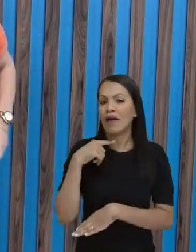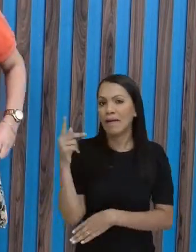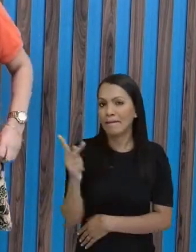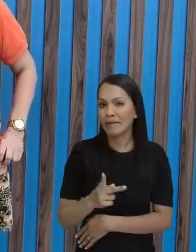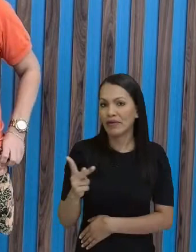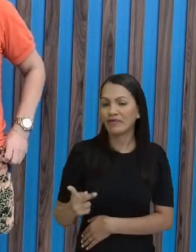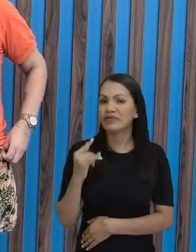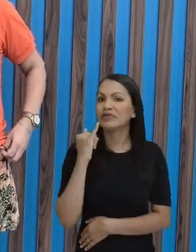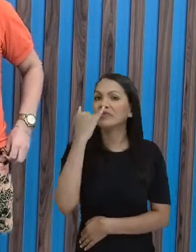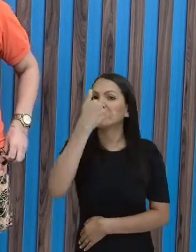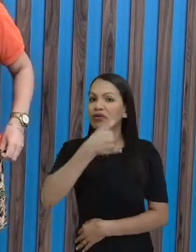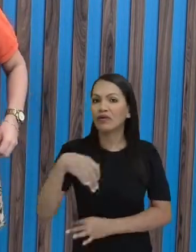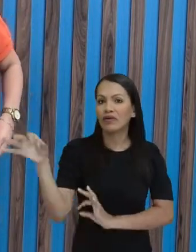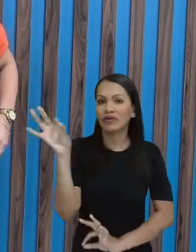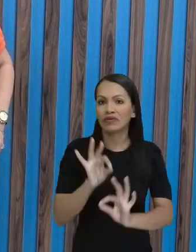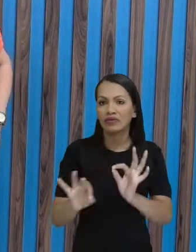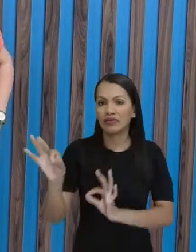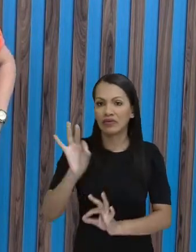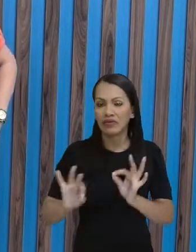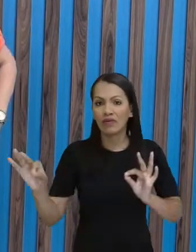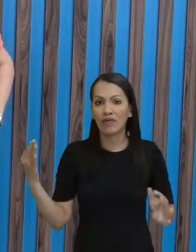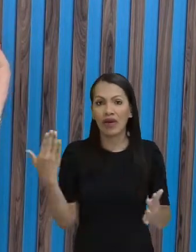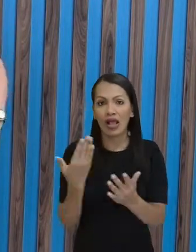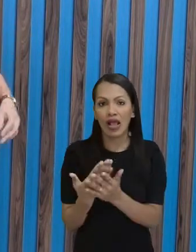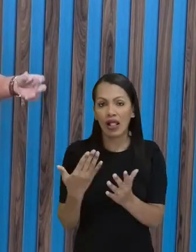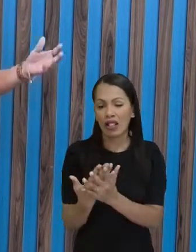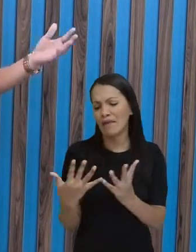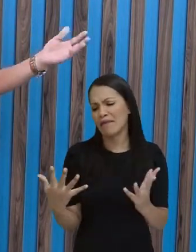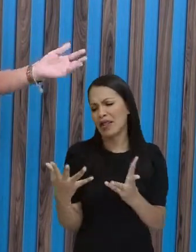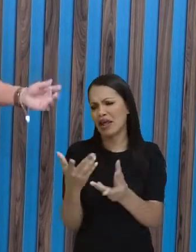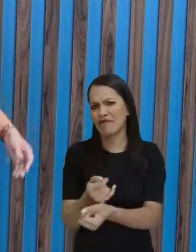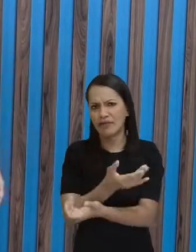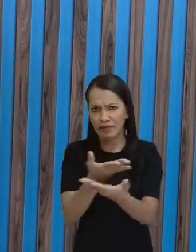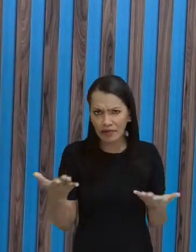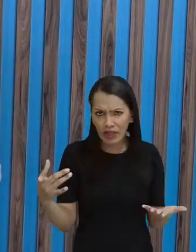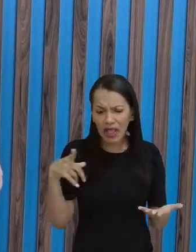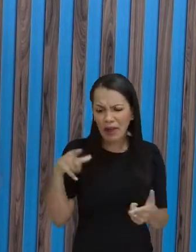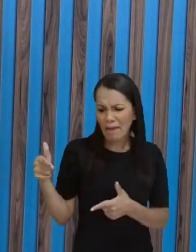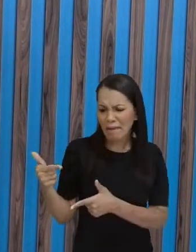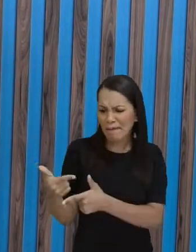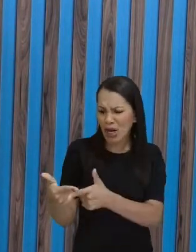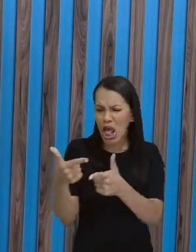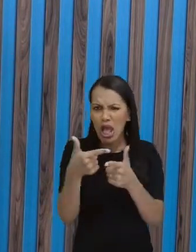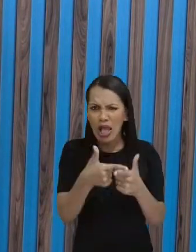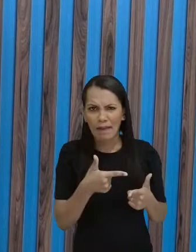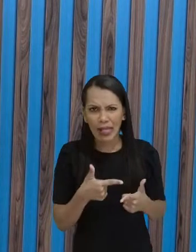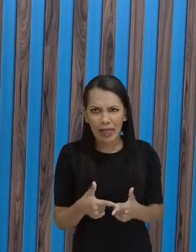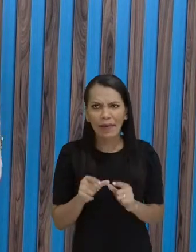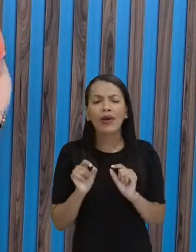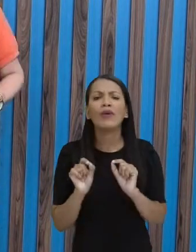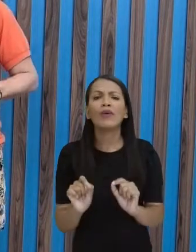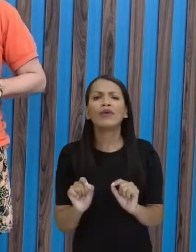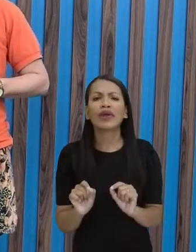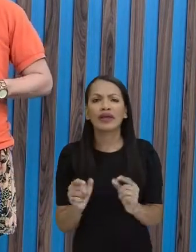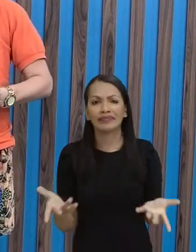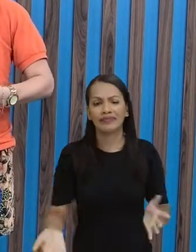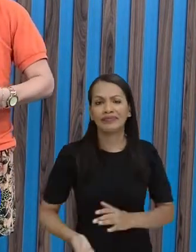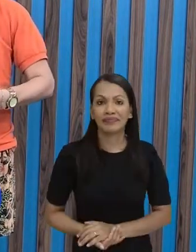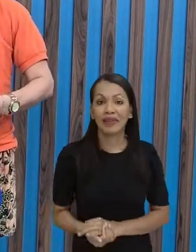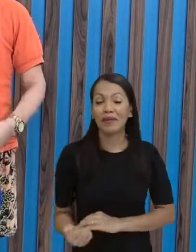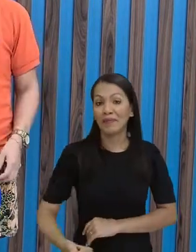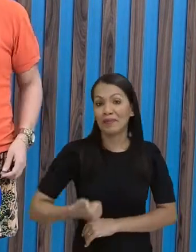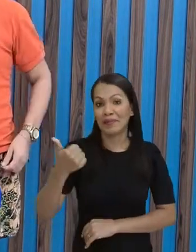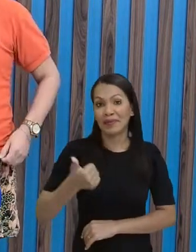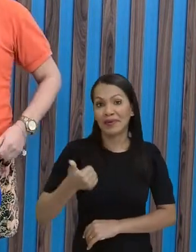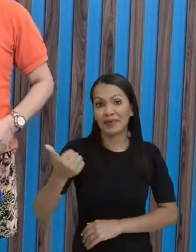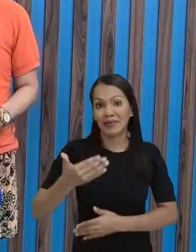para vocês, primeiro ano. Problemas. Professora, a gente já tem tanto do problema, mas a gente vai, ó,